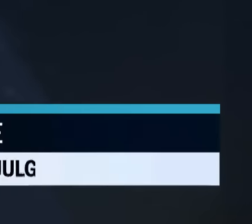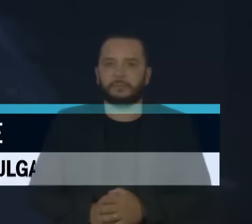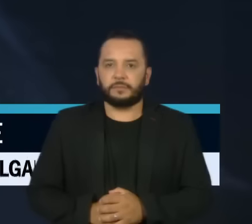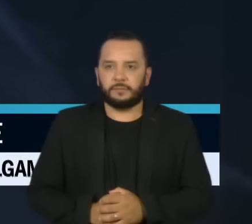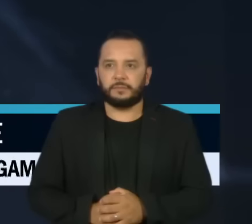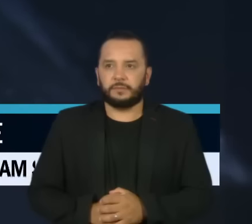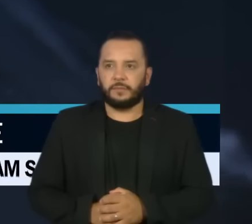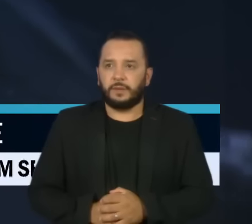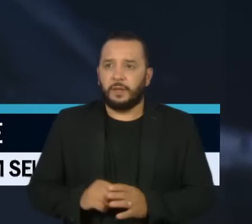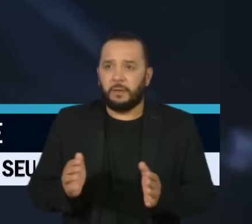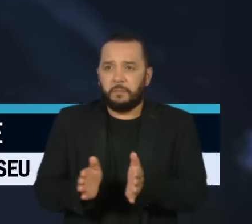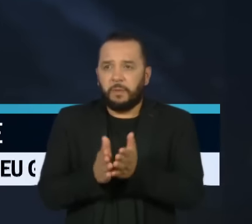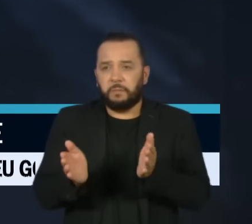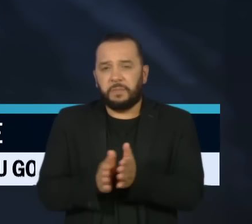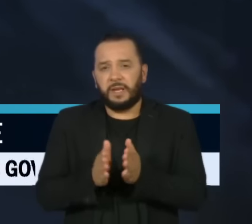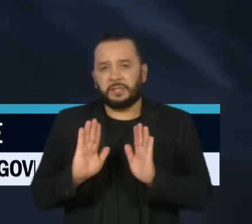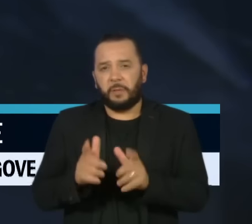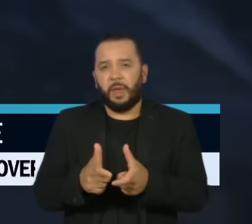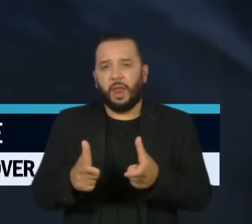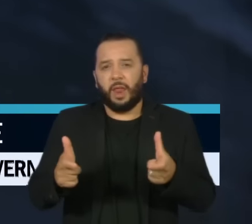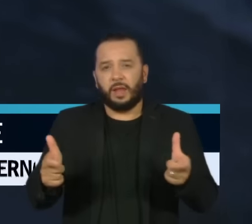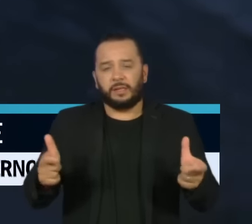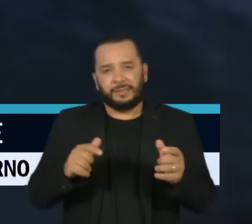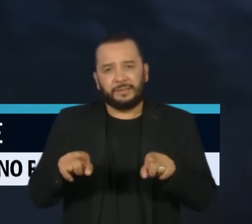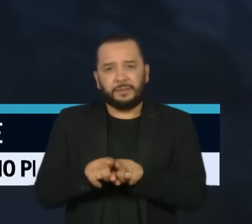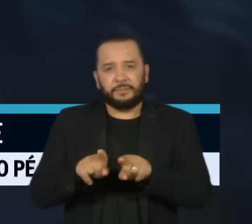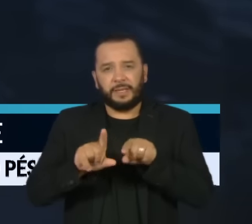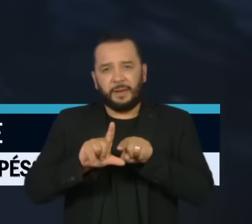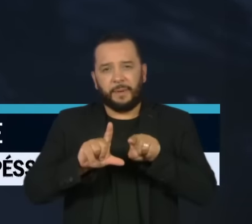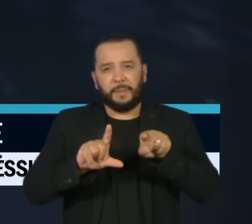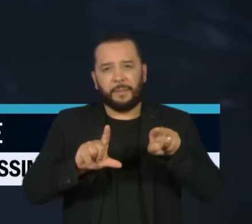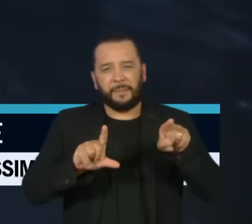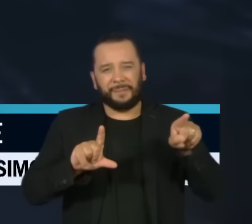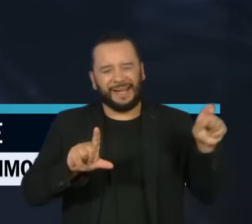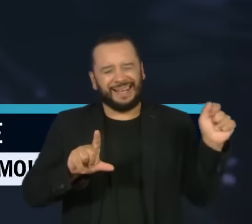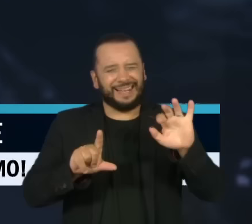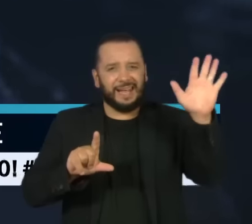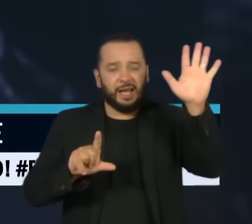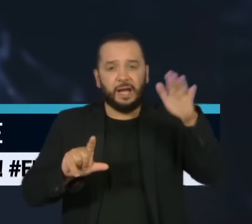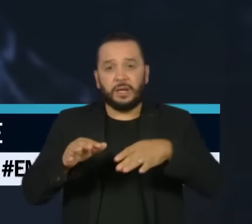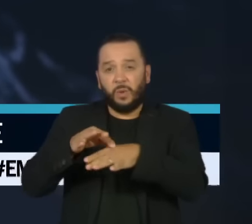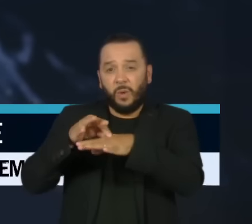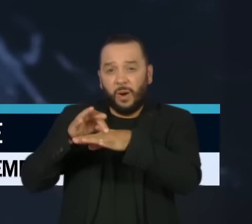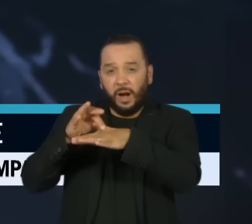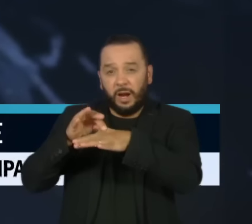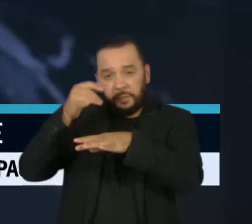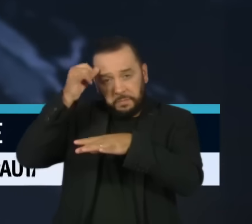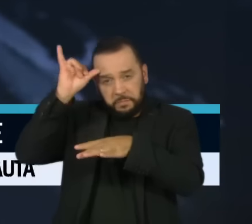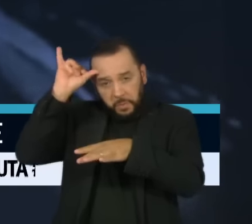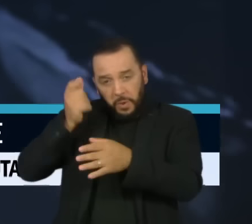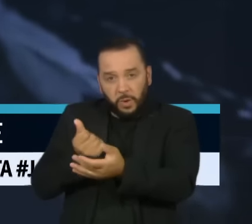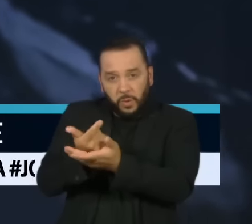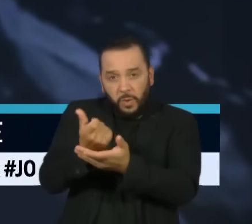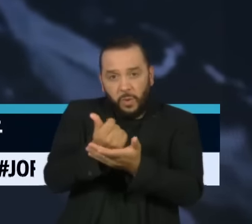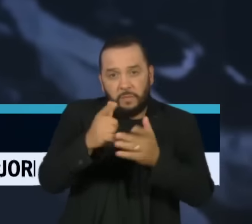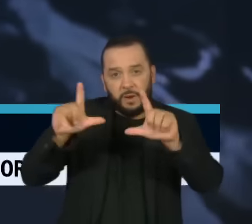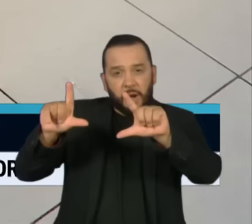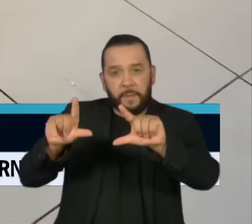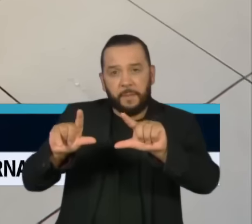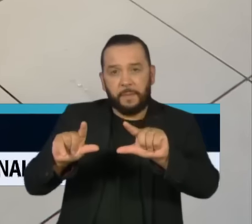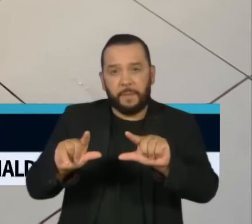O aumento da pobreza e a inflação nas alturas tem feito o consumo de carne bovina cair no Brasil e atingir o menor nível em 16